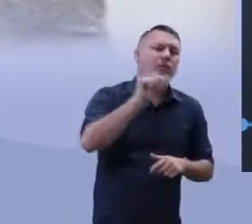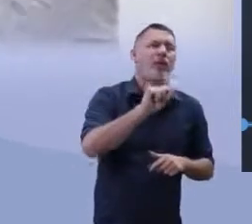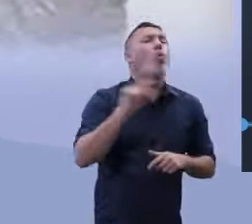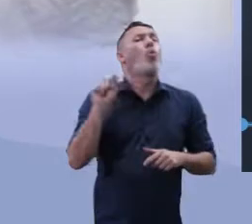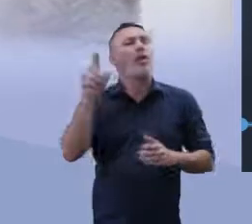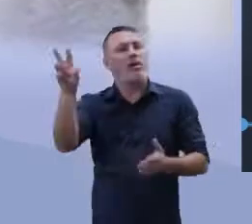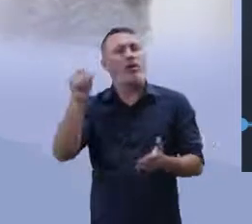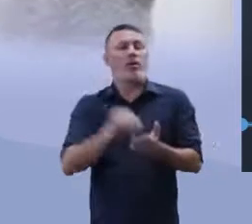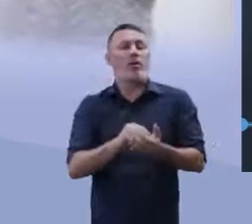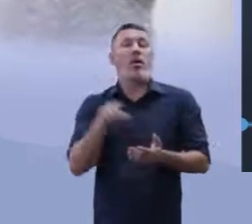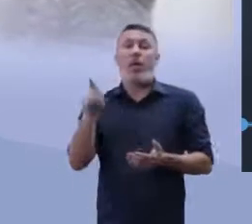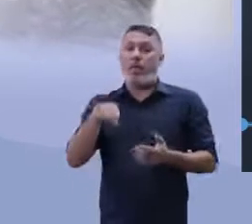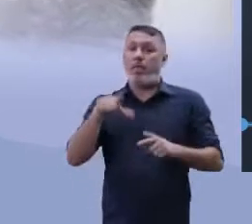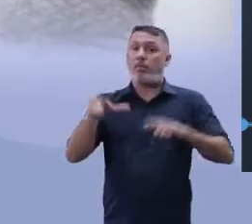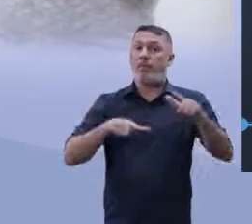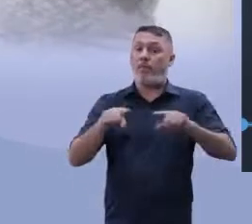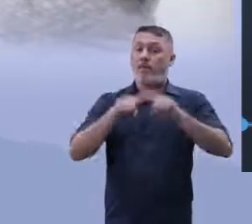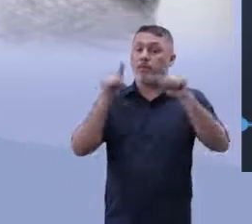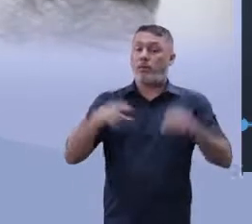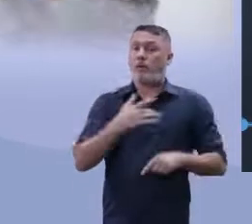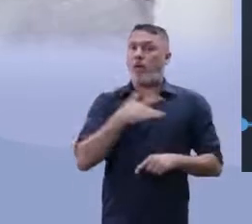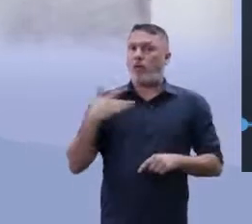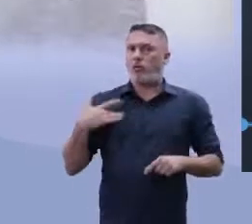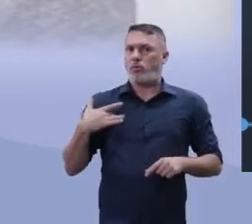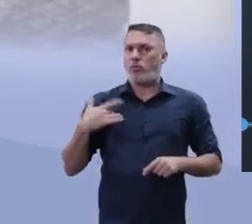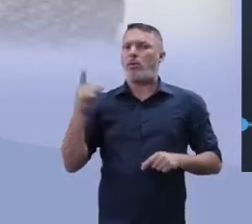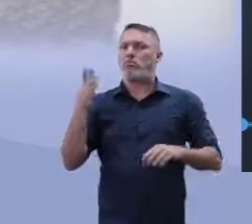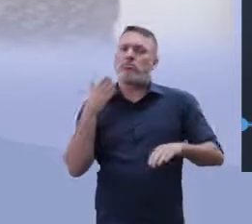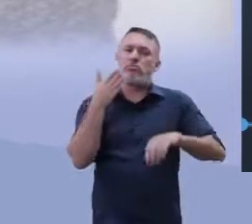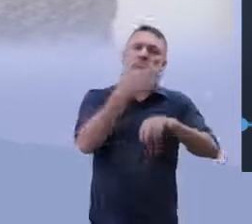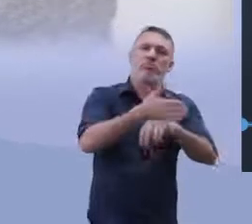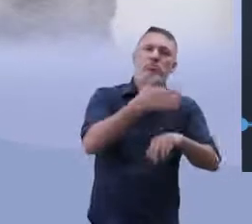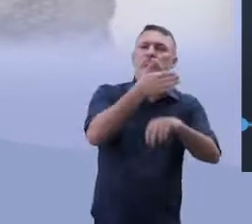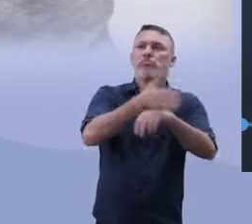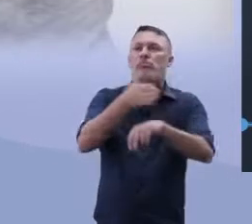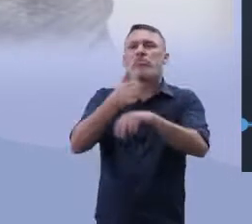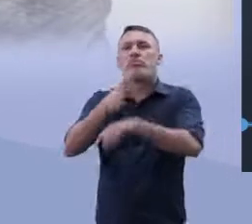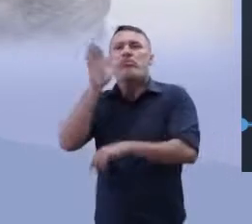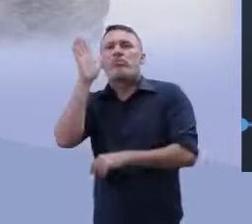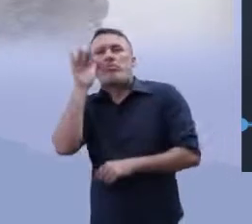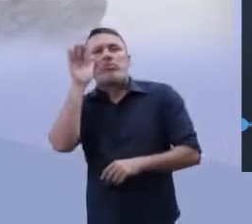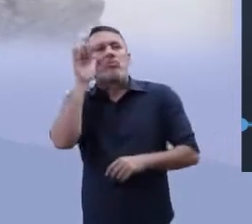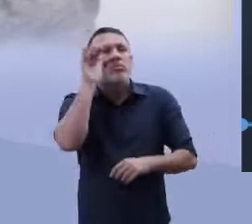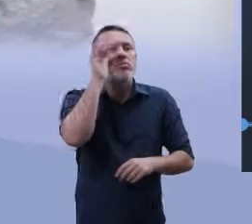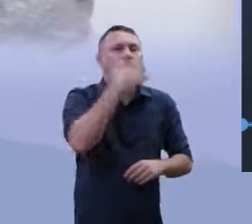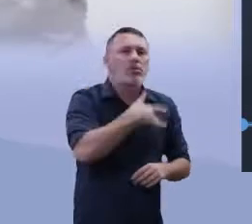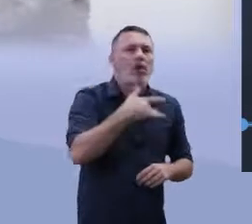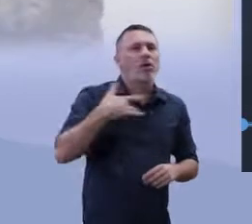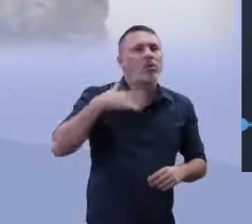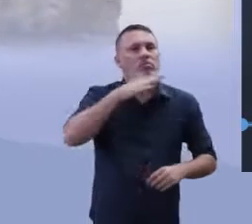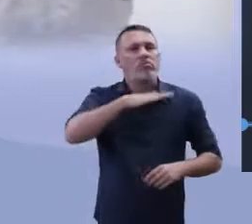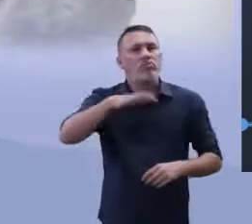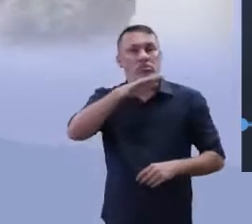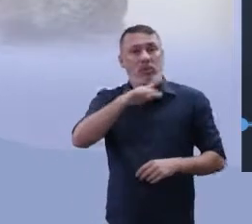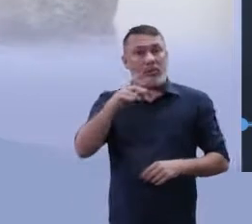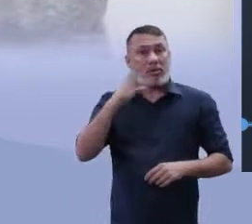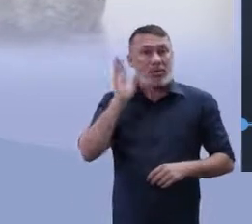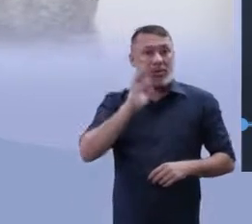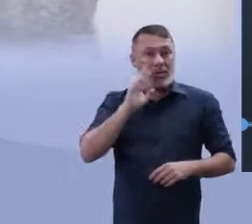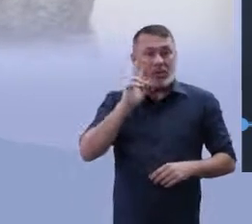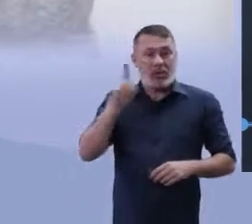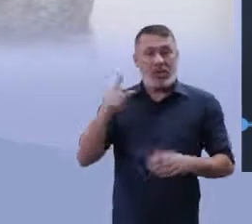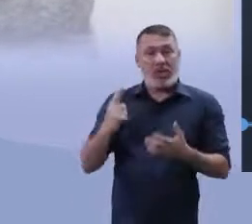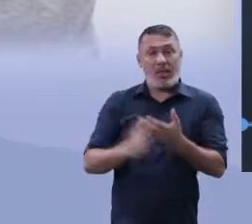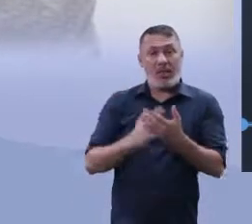enquanto funcionário da área de saúde, mas um funcionário do sistema prisional. Olha que interessante, eu tenho a visão de